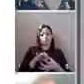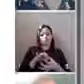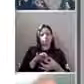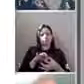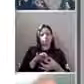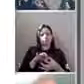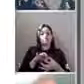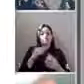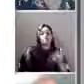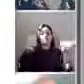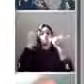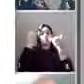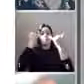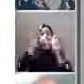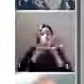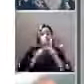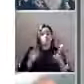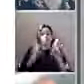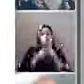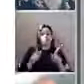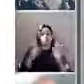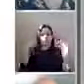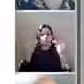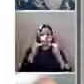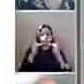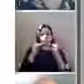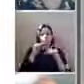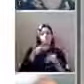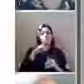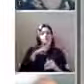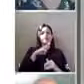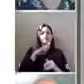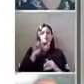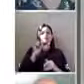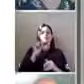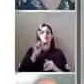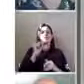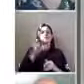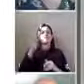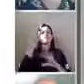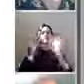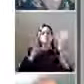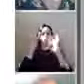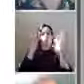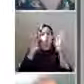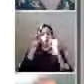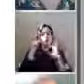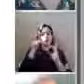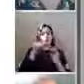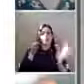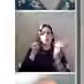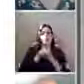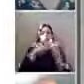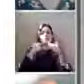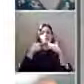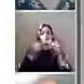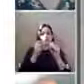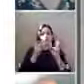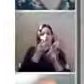a informação gramatical correspondente, né, nós temos aí fenômenos determinados pela linguística contrastiva, que